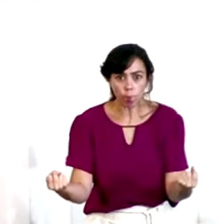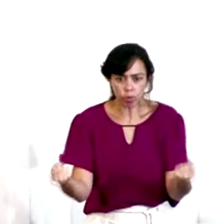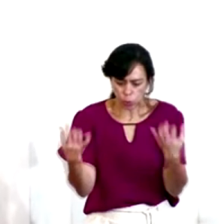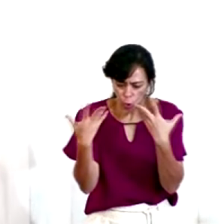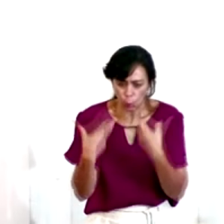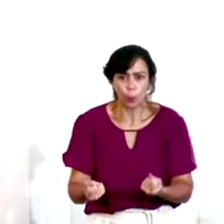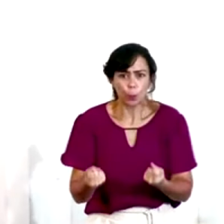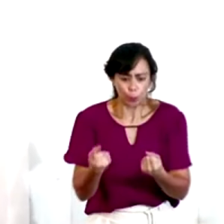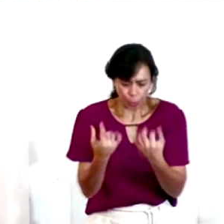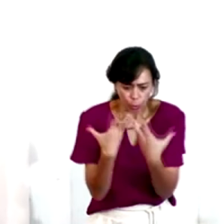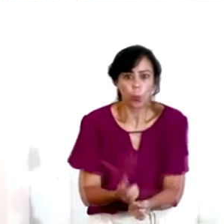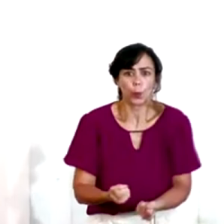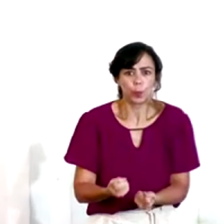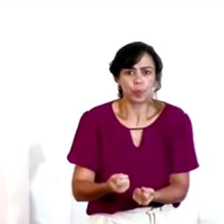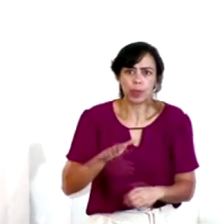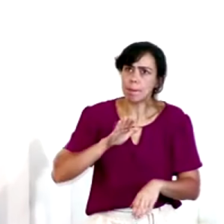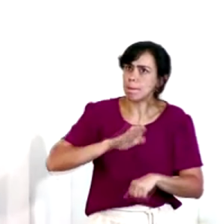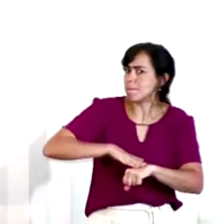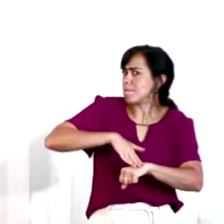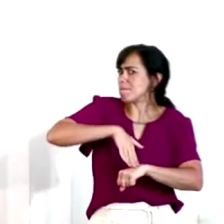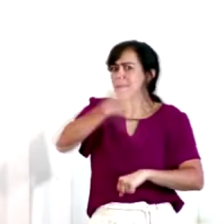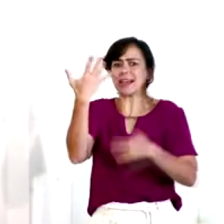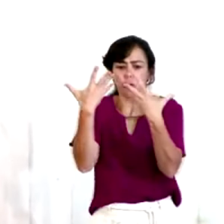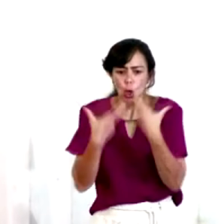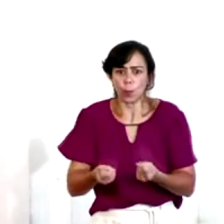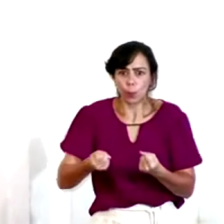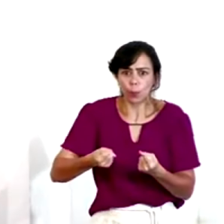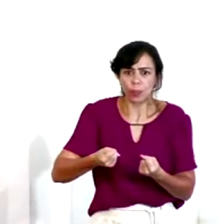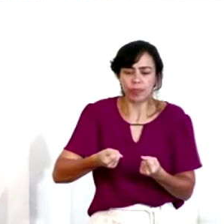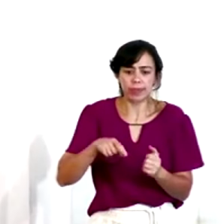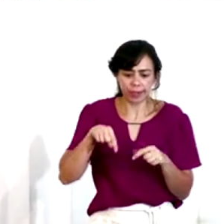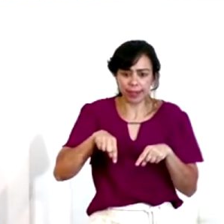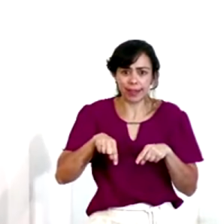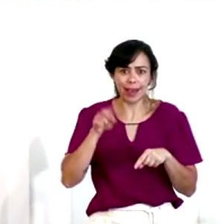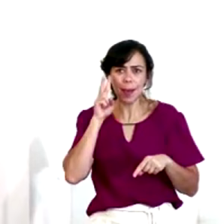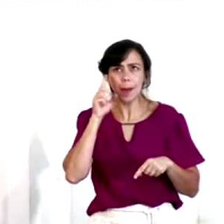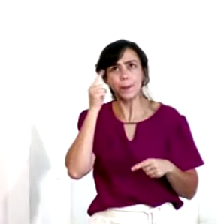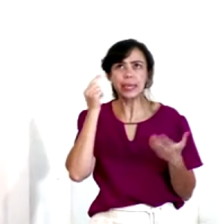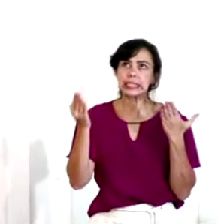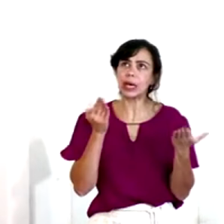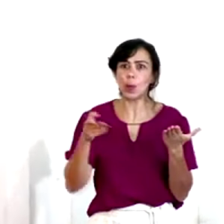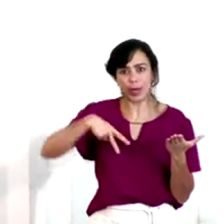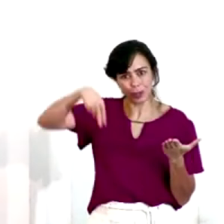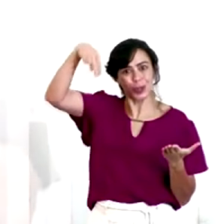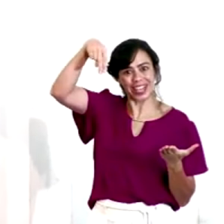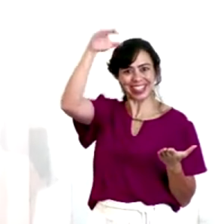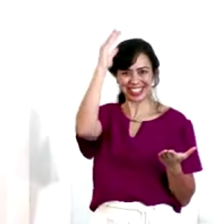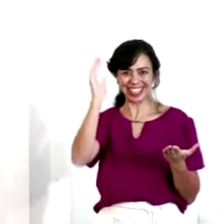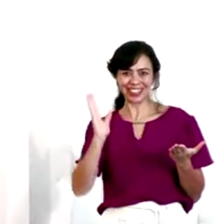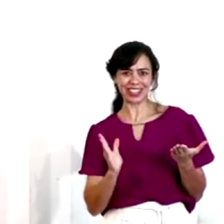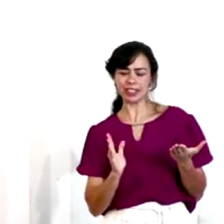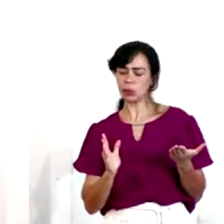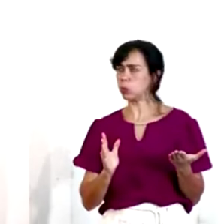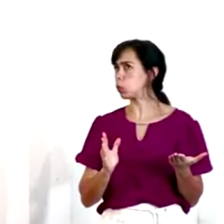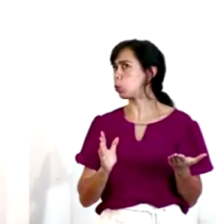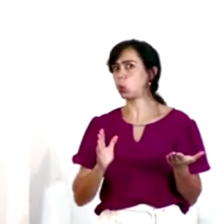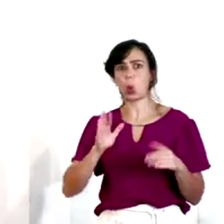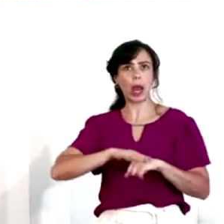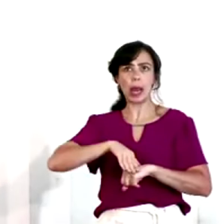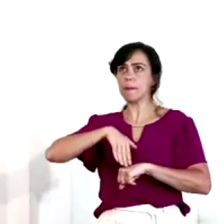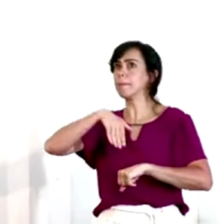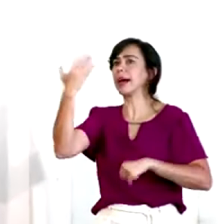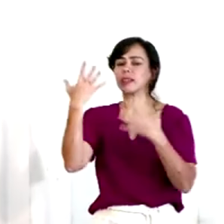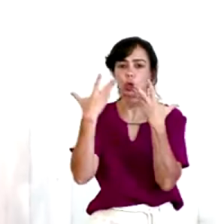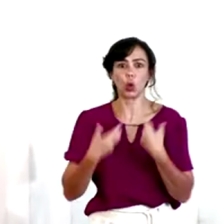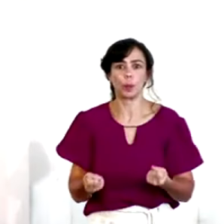nordestino. Uma região que muitas vezes fica anos sem ver uma gota de água